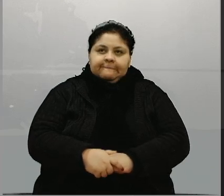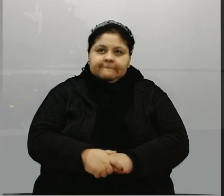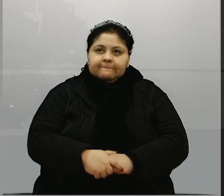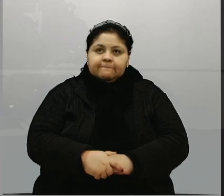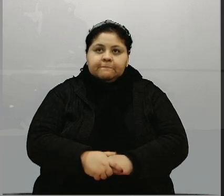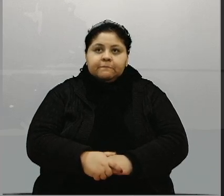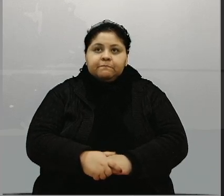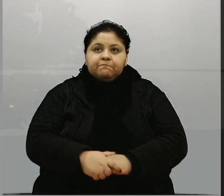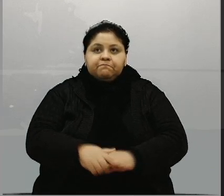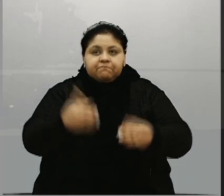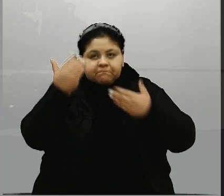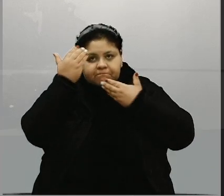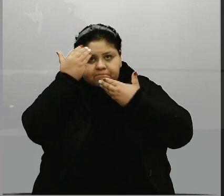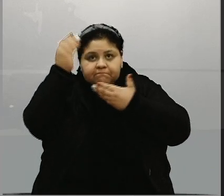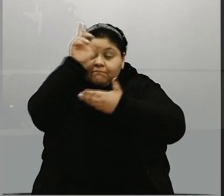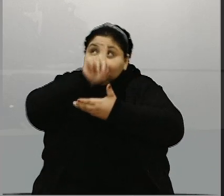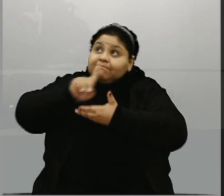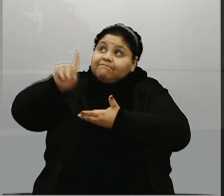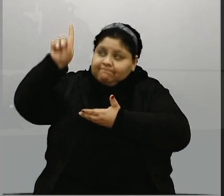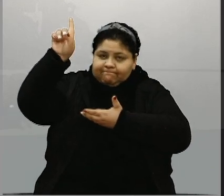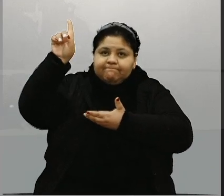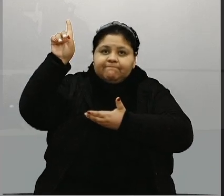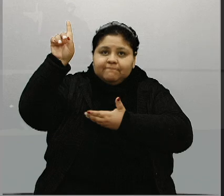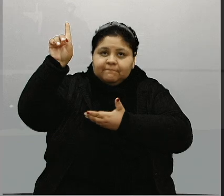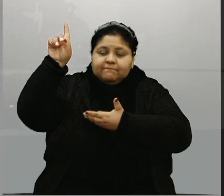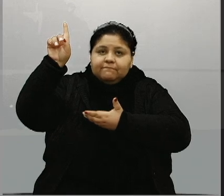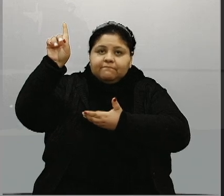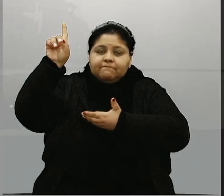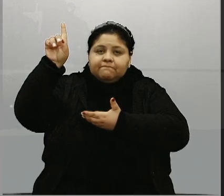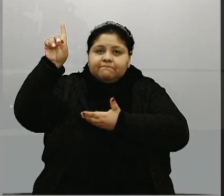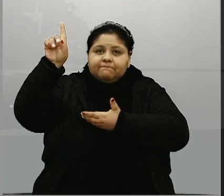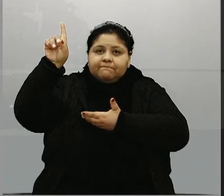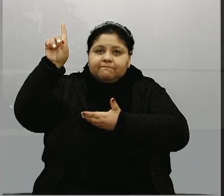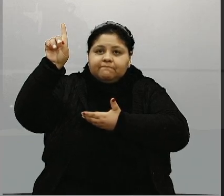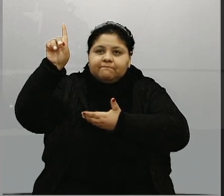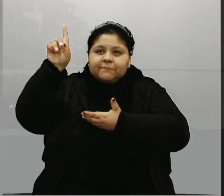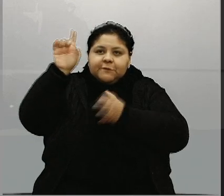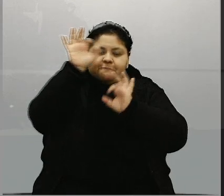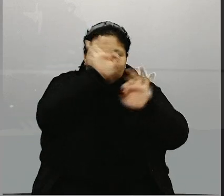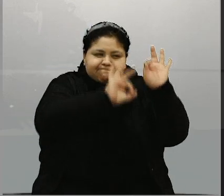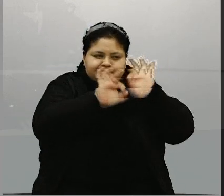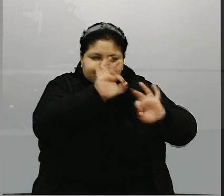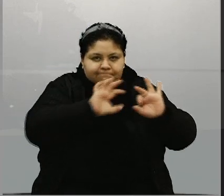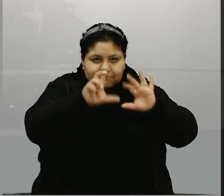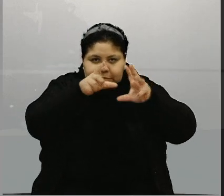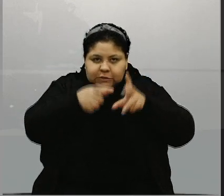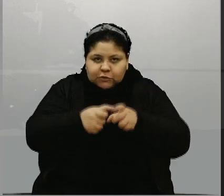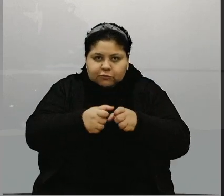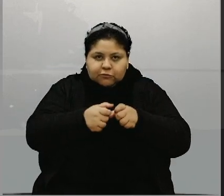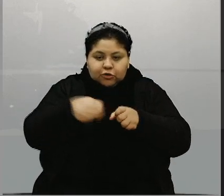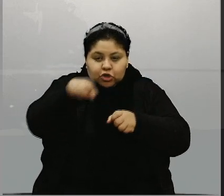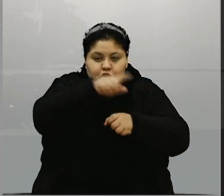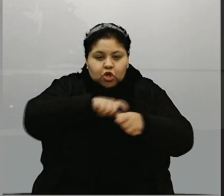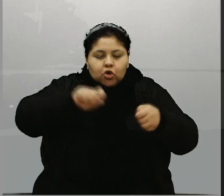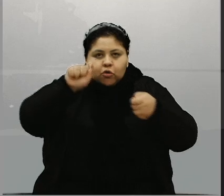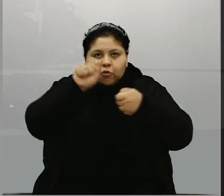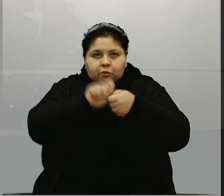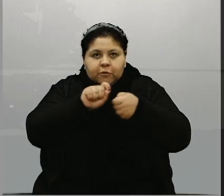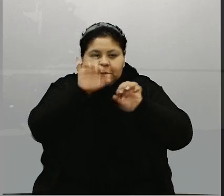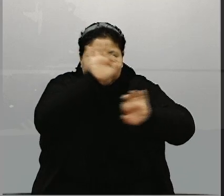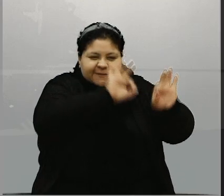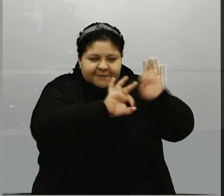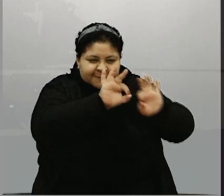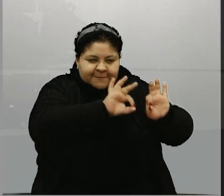Quero agradecer também a Deus, que é o arquiteto de tudo aquilo que nós temos realizado. Ele é o arquiteto da